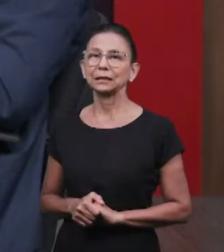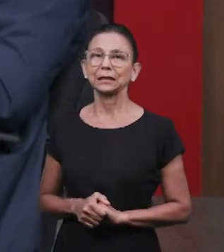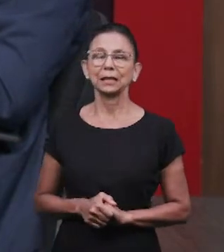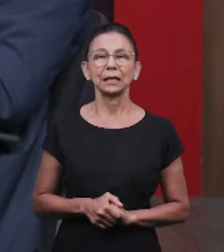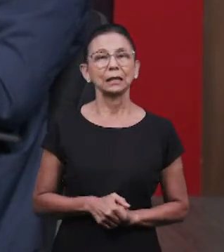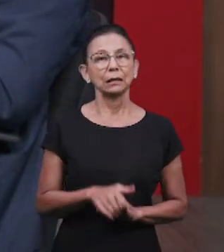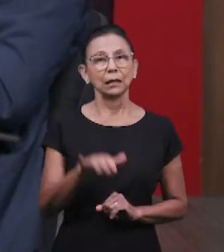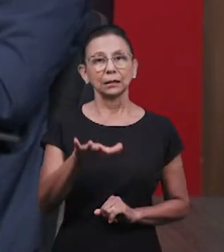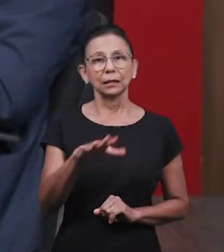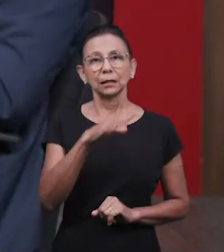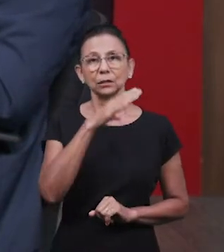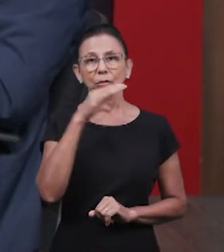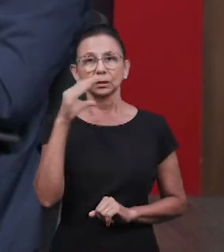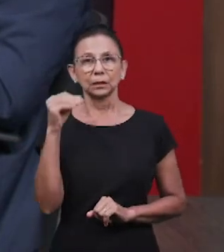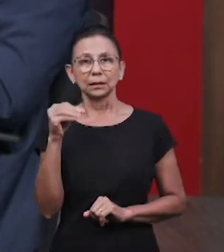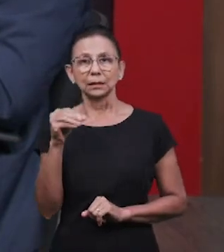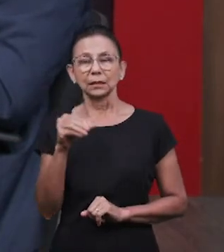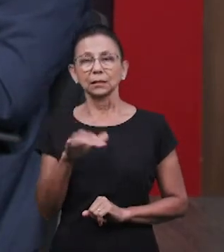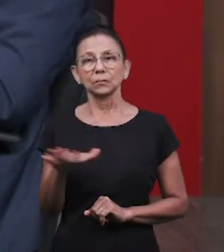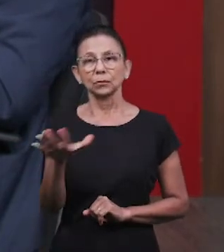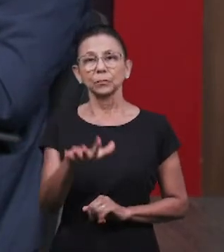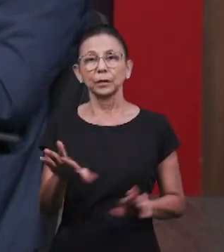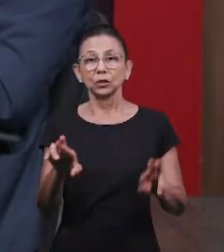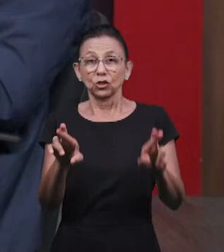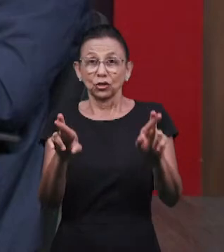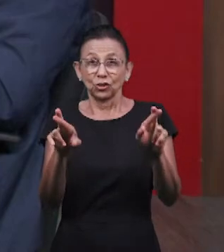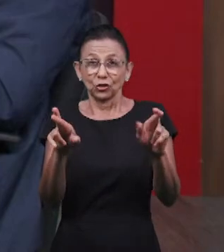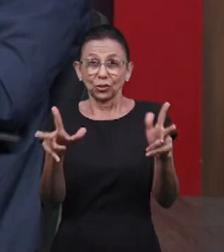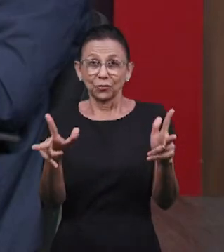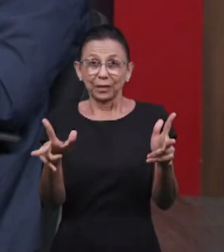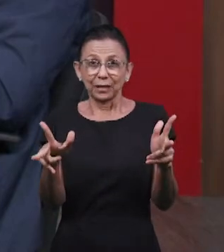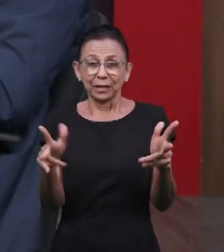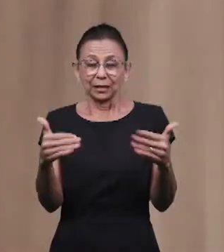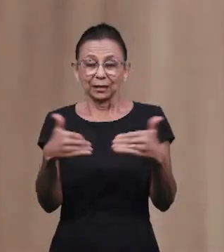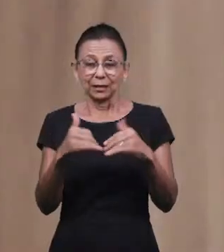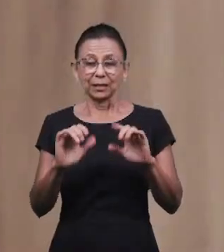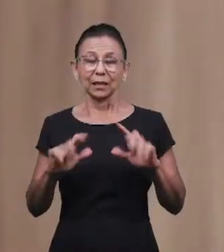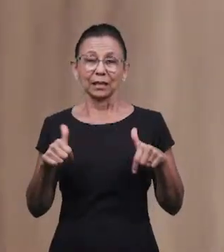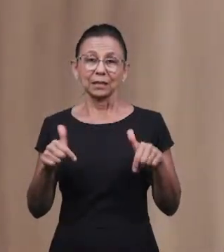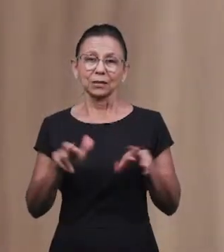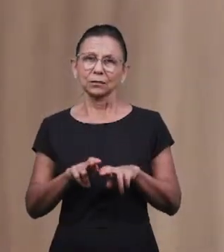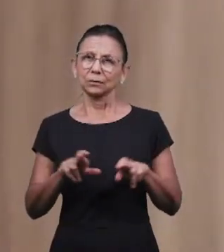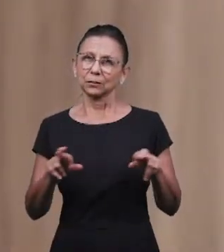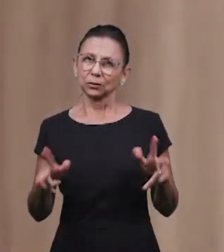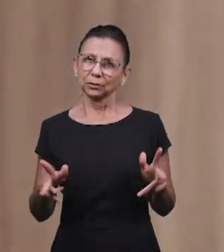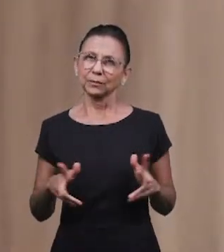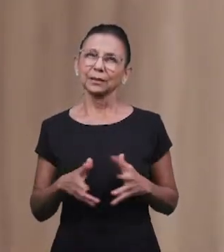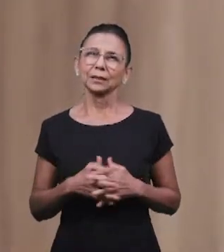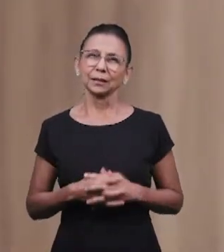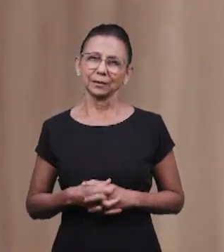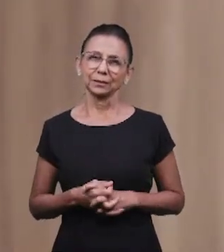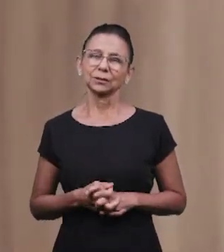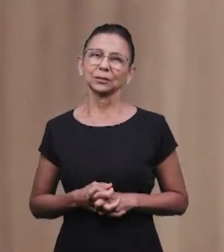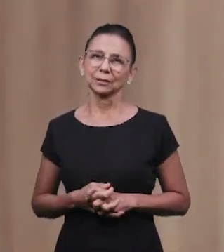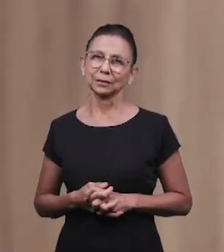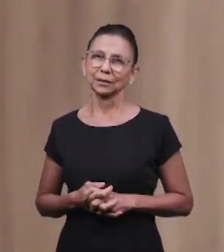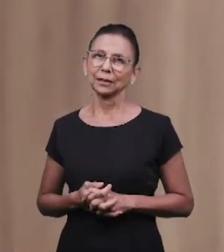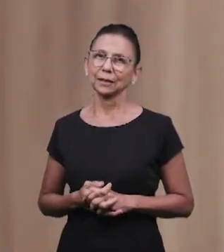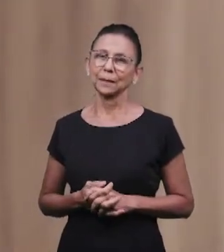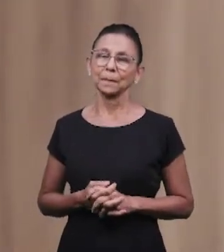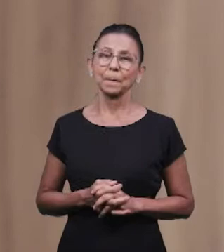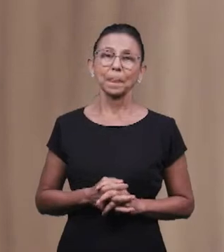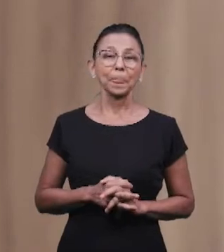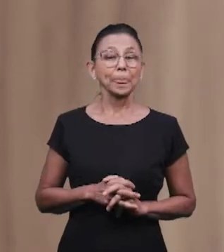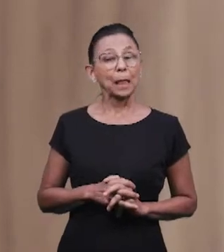Isso não é uma birra, isso não é uma pirraça. Toda criança é criança em qualquer lugar, mas na criança com autismo,